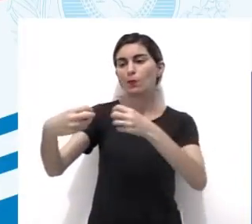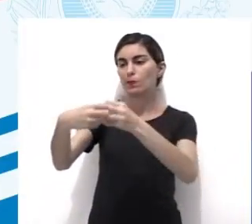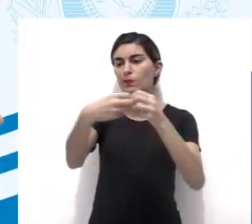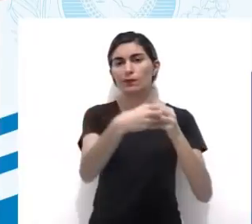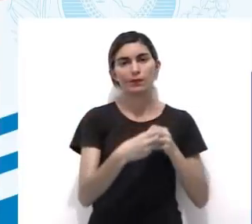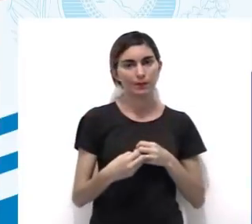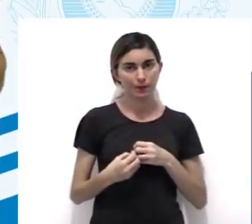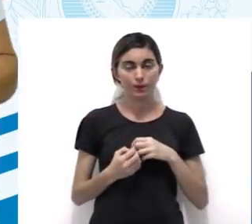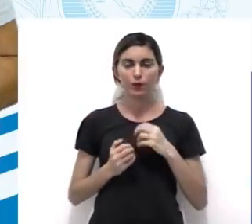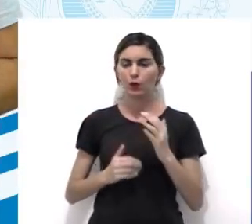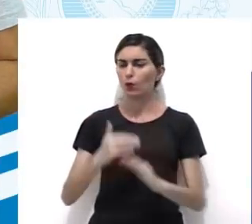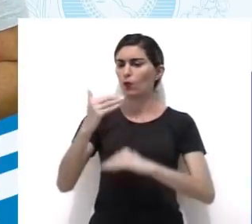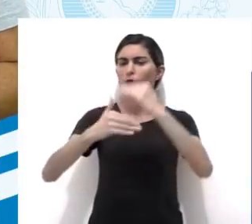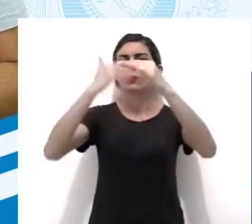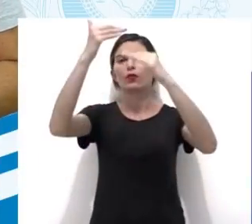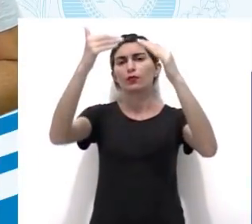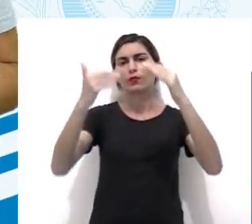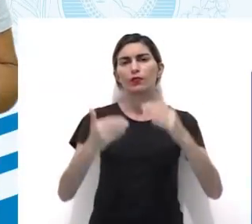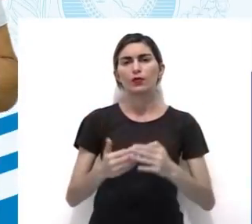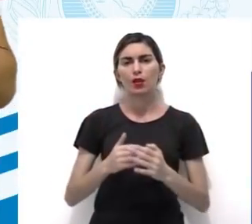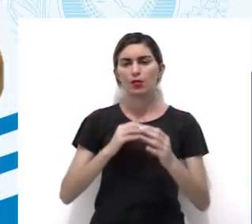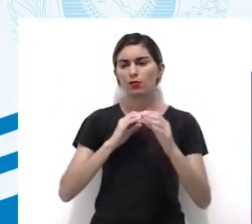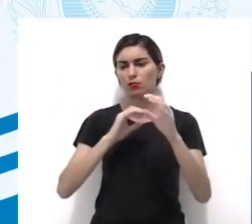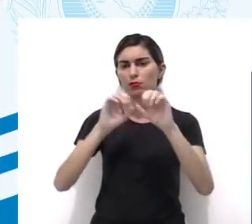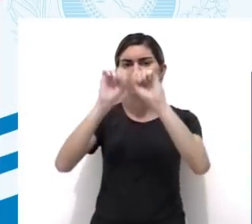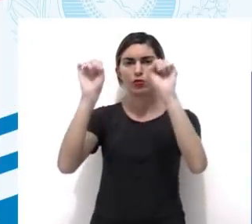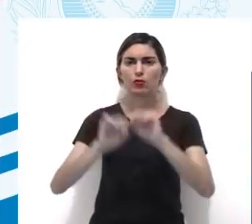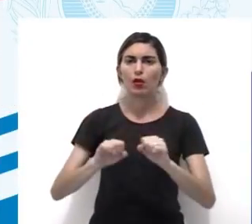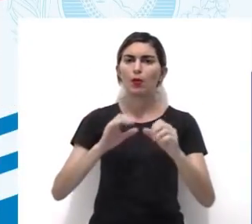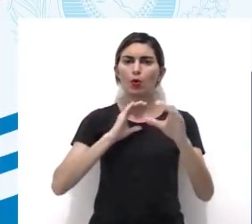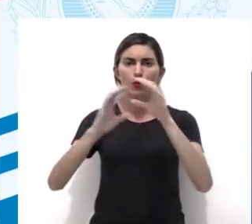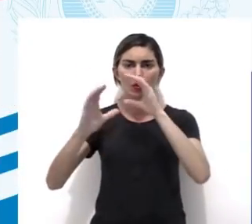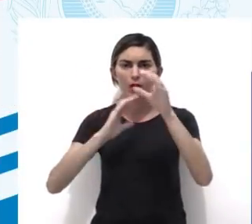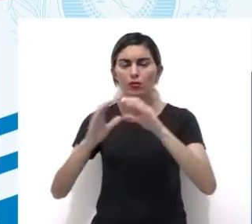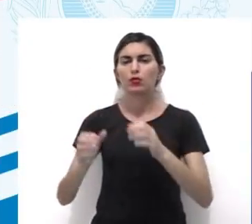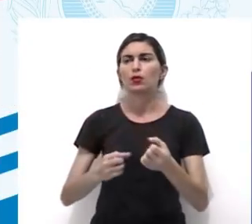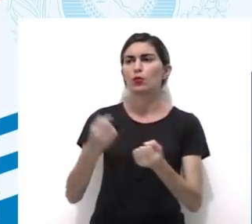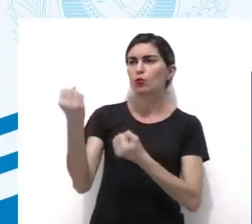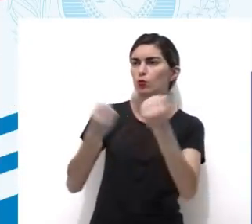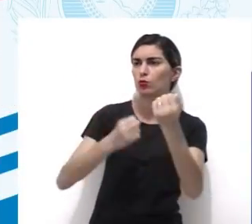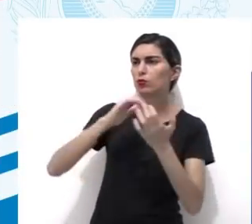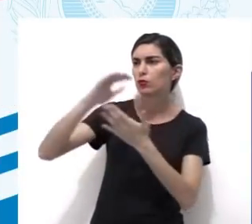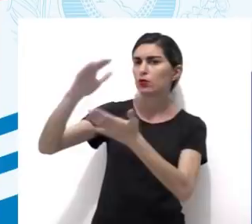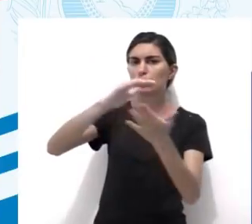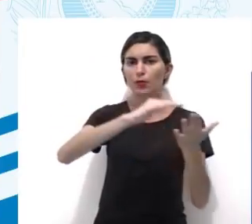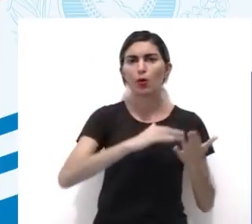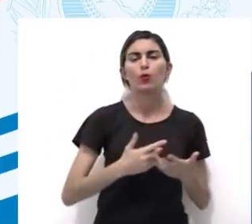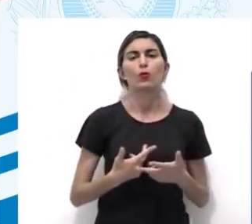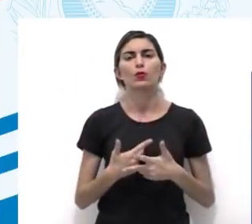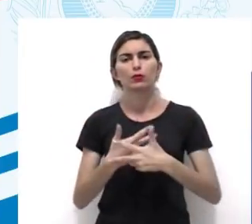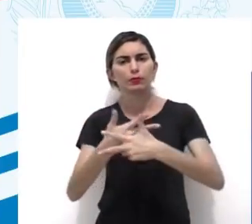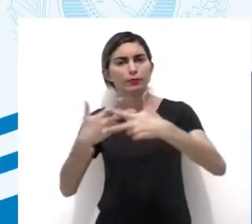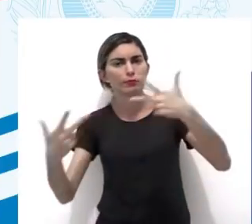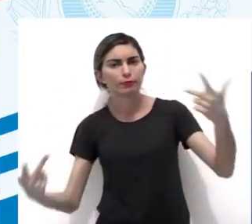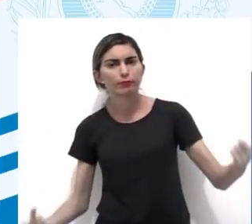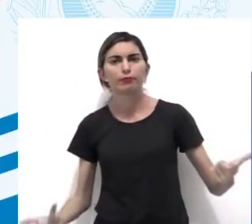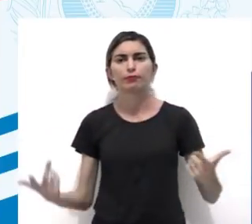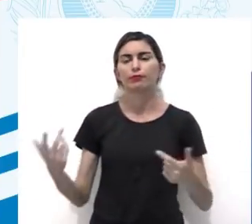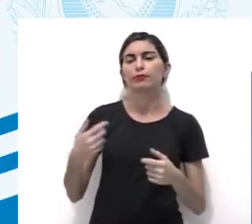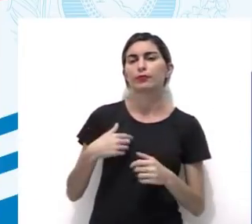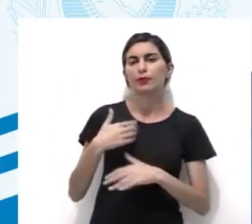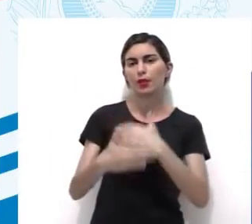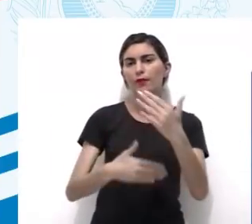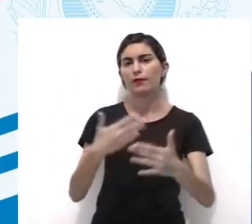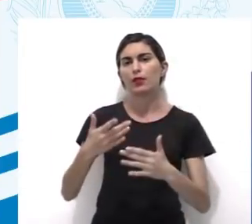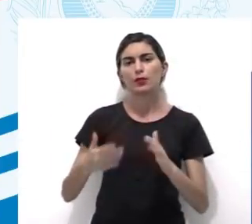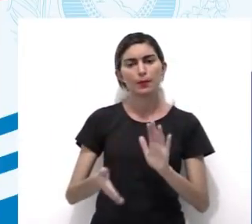O avanço realizado nos sistemas de comunicação e transporte, responsável pelo avanço e consolidação da globalização